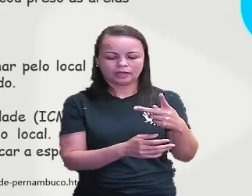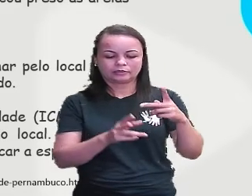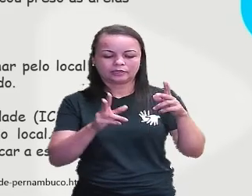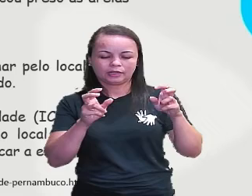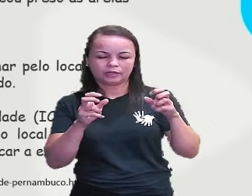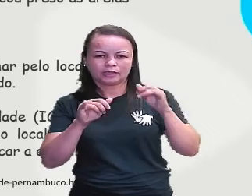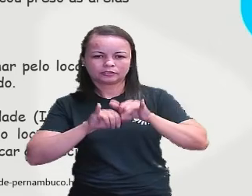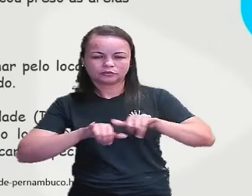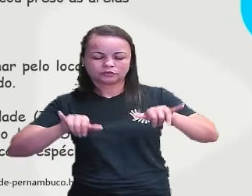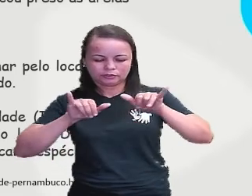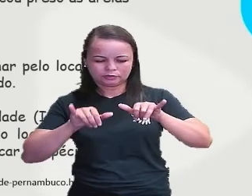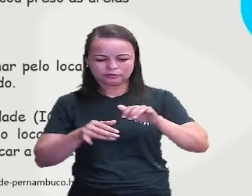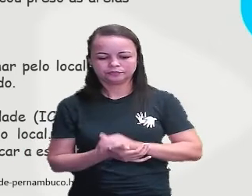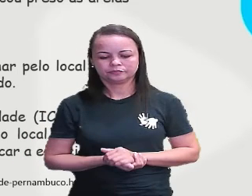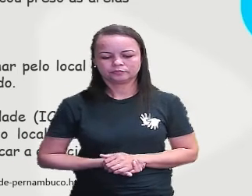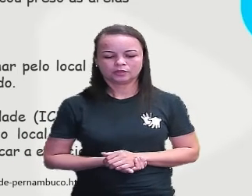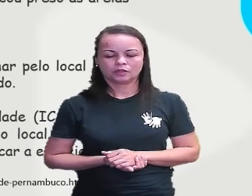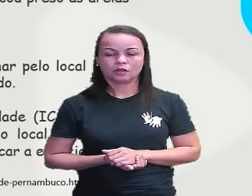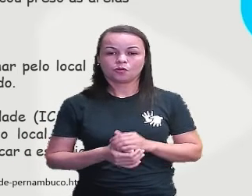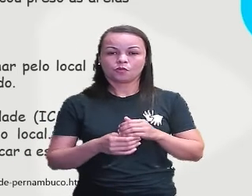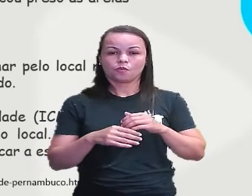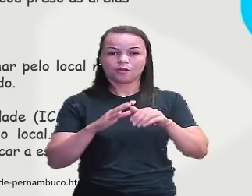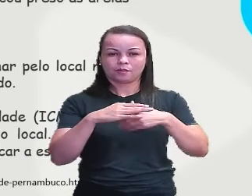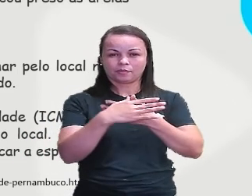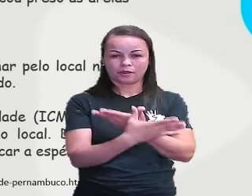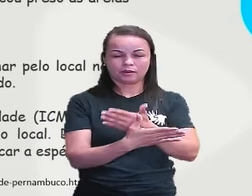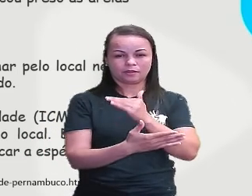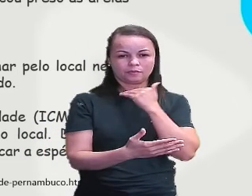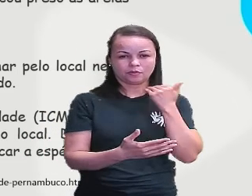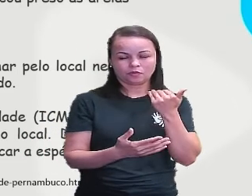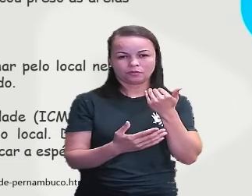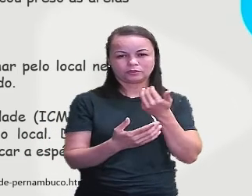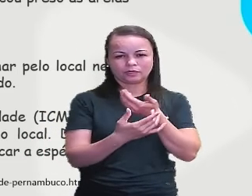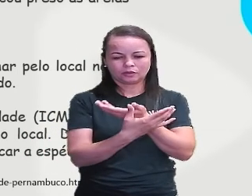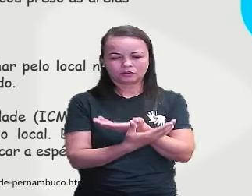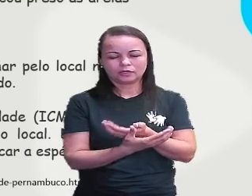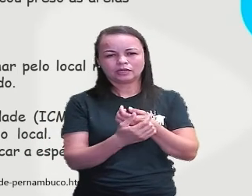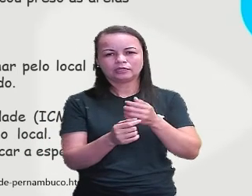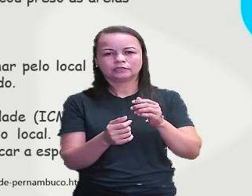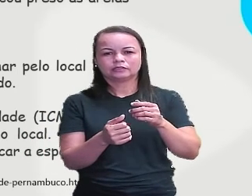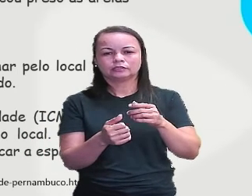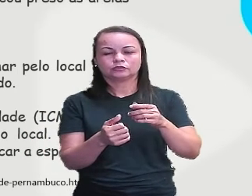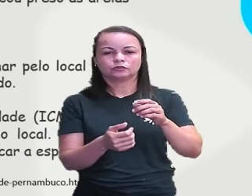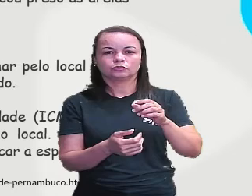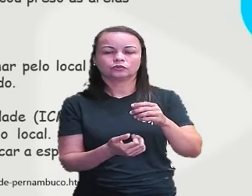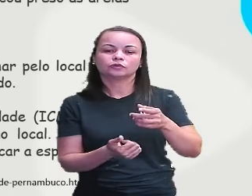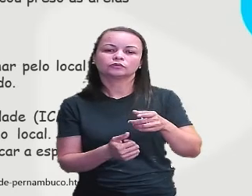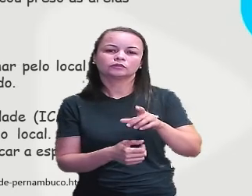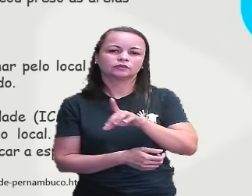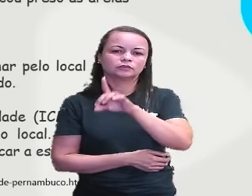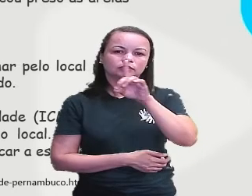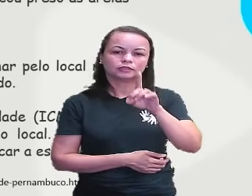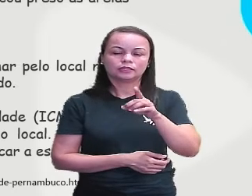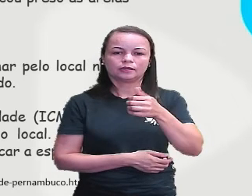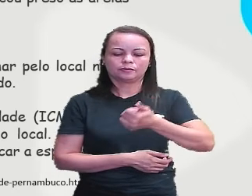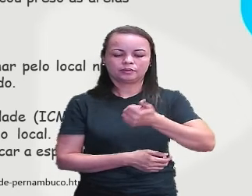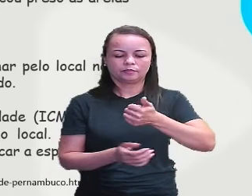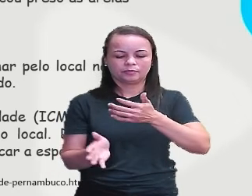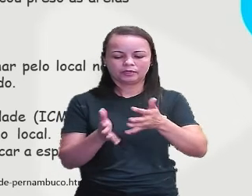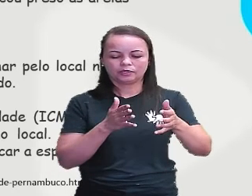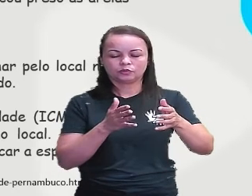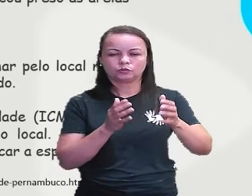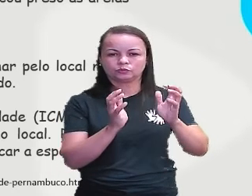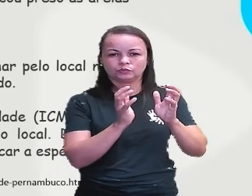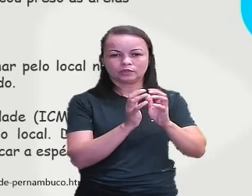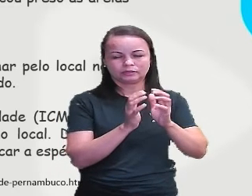Uma baleia morta encalhou nesta quarta-feira, dia 1º, na ilha de Itamaracá, na região metropolitana do